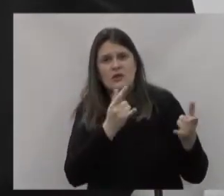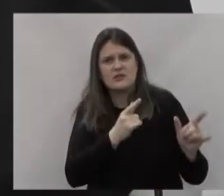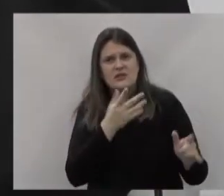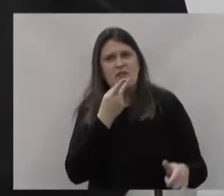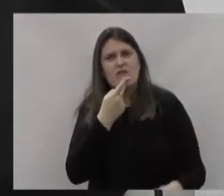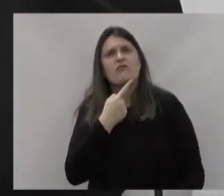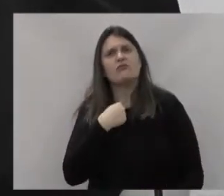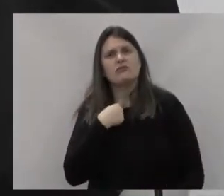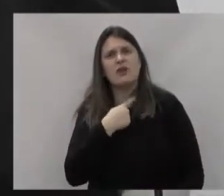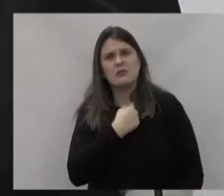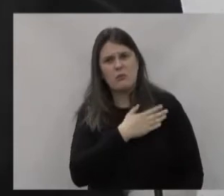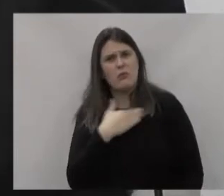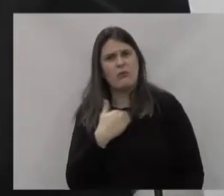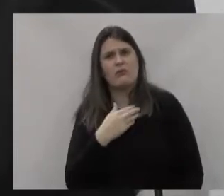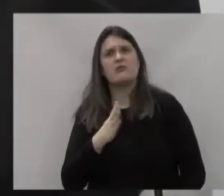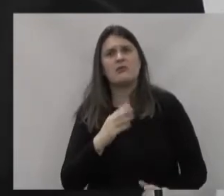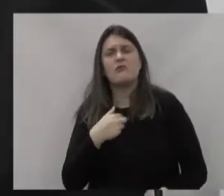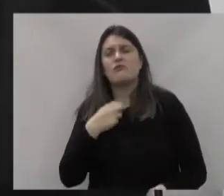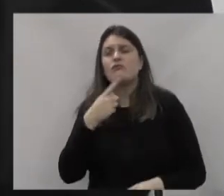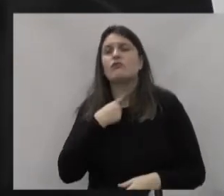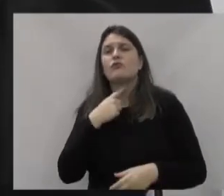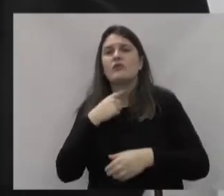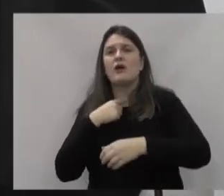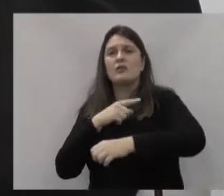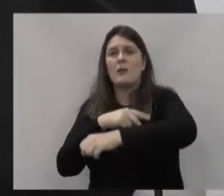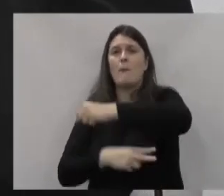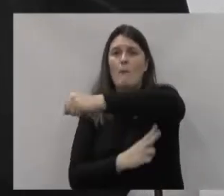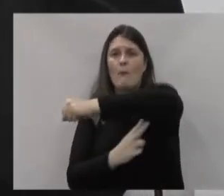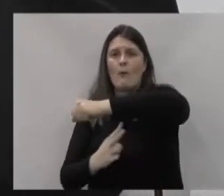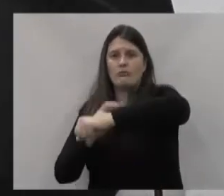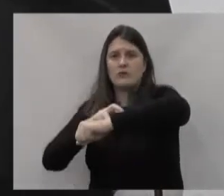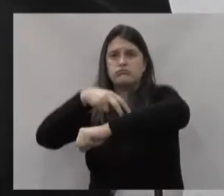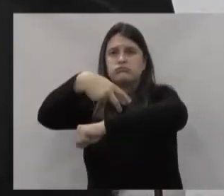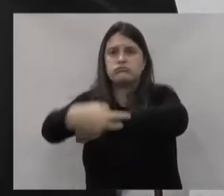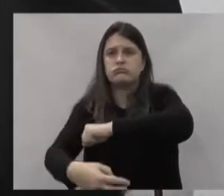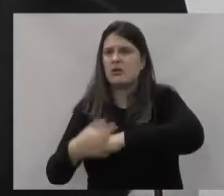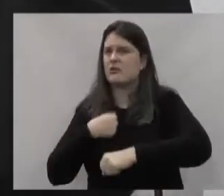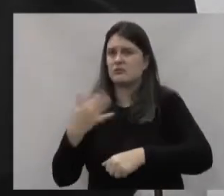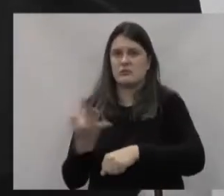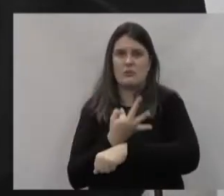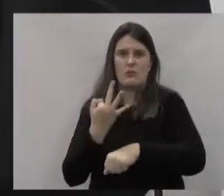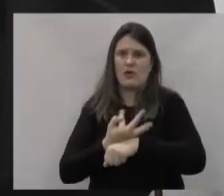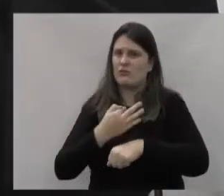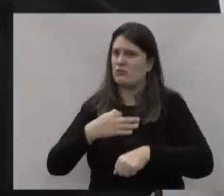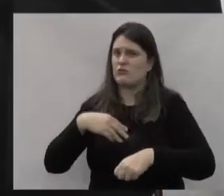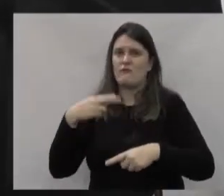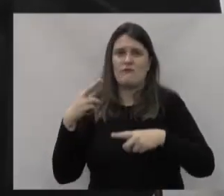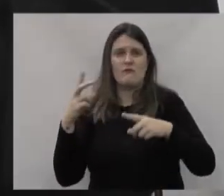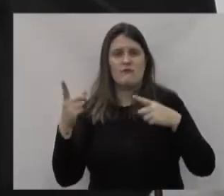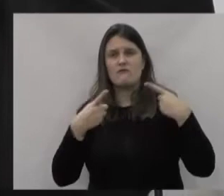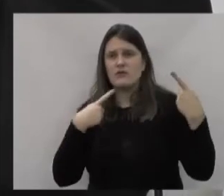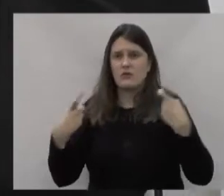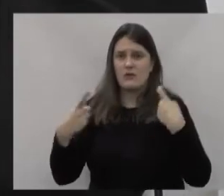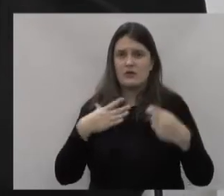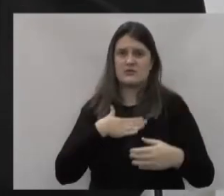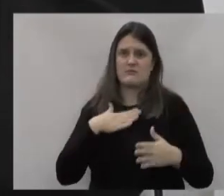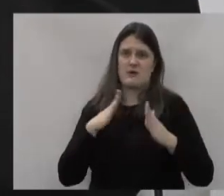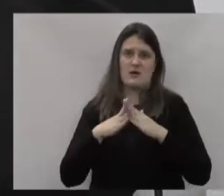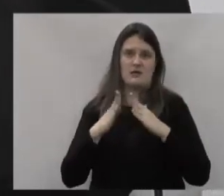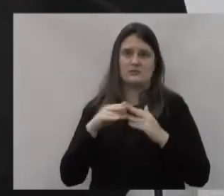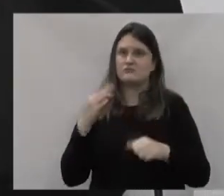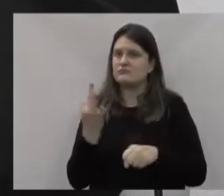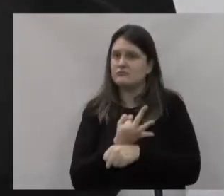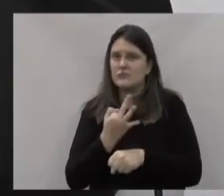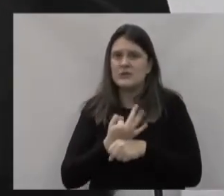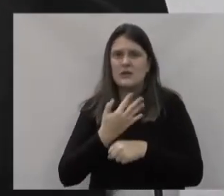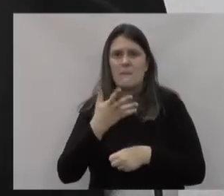em suicídio. Ela já falava que ela se jogaria do alto da ponte, porque ela não aguenta mais a violência que a cerca dentro de casa. Ela não aguenta